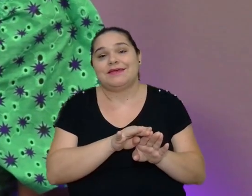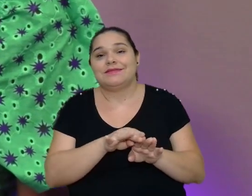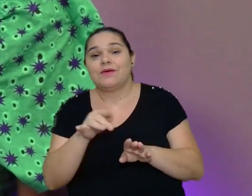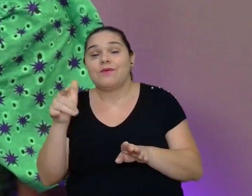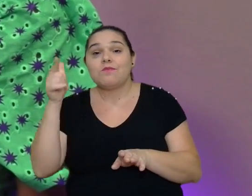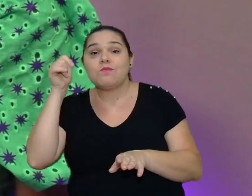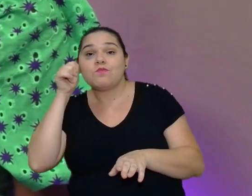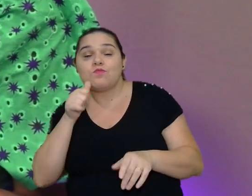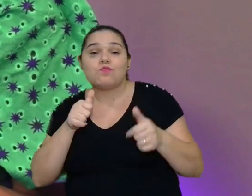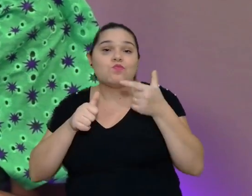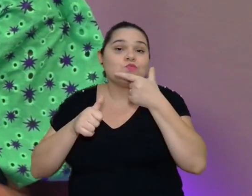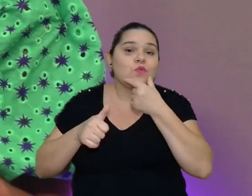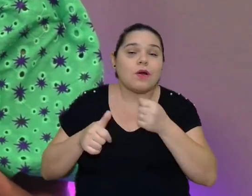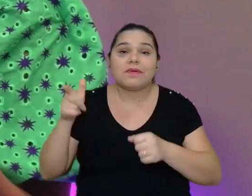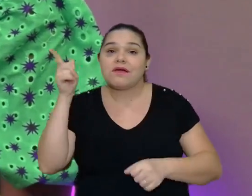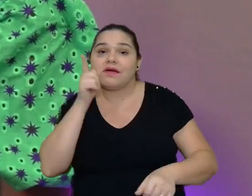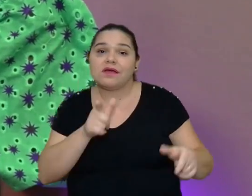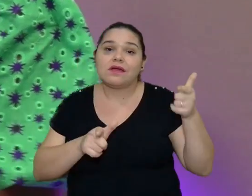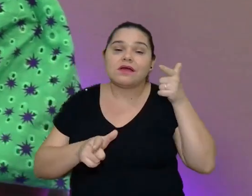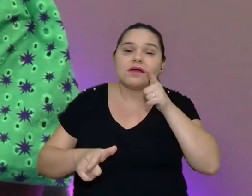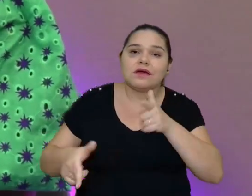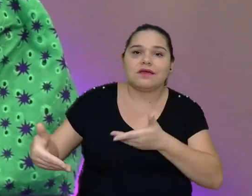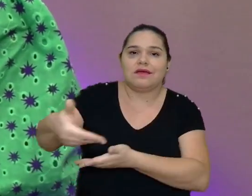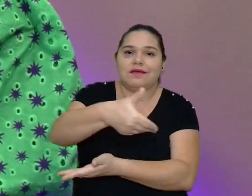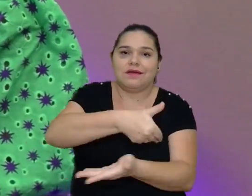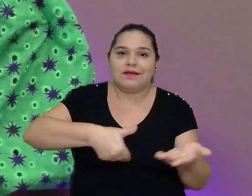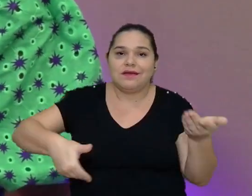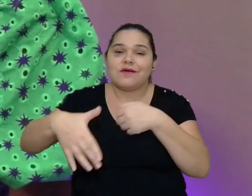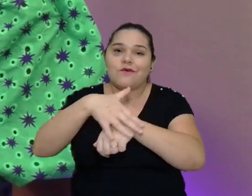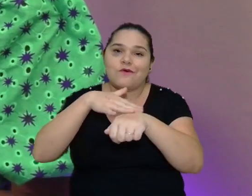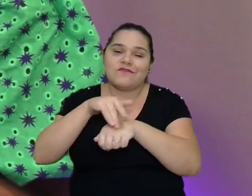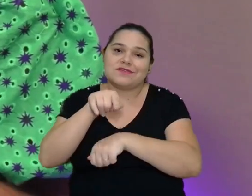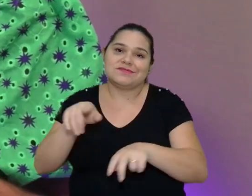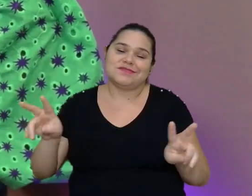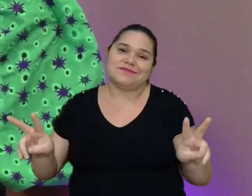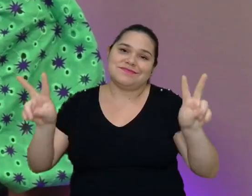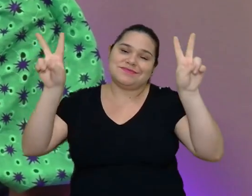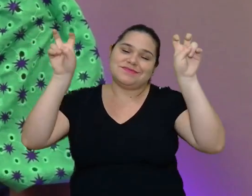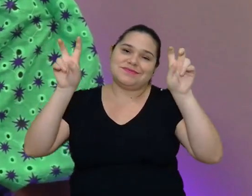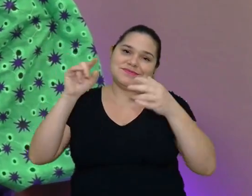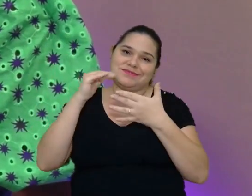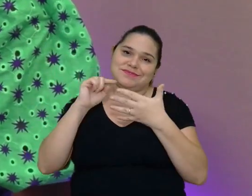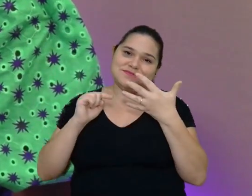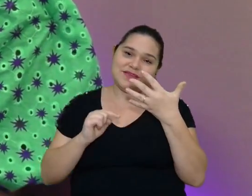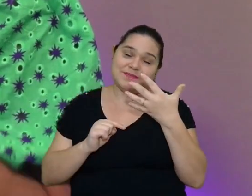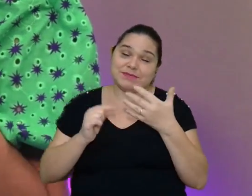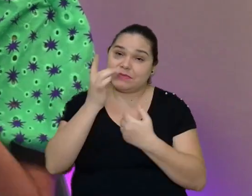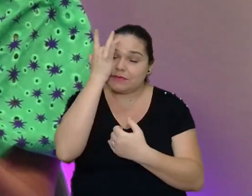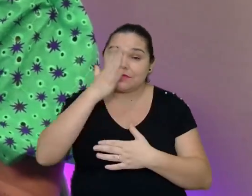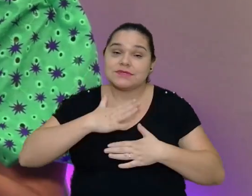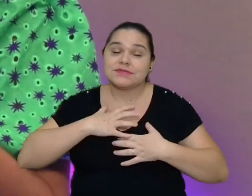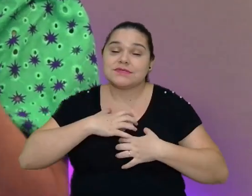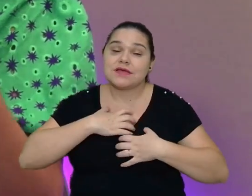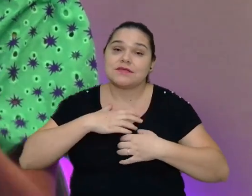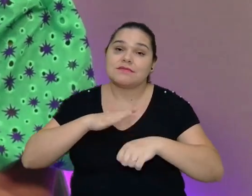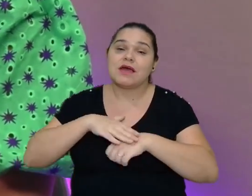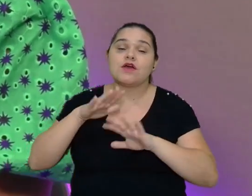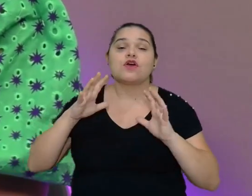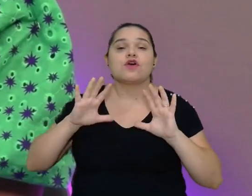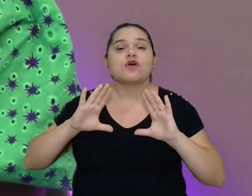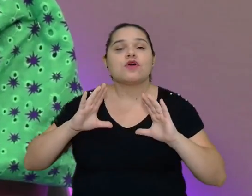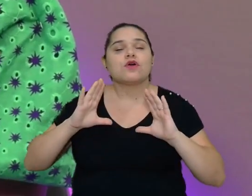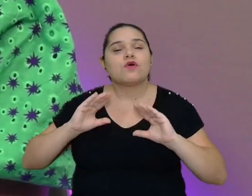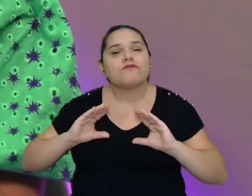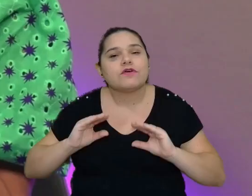trabalho, onde a gente consegue falar desses tabus que não deveriam ser, mas que deixam as pessoas mais confortáveis para romper com as